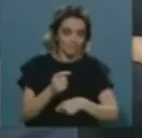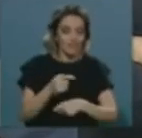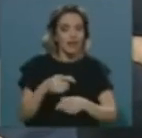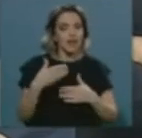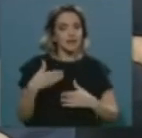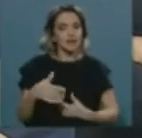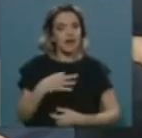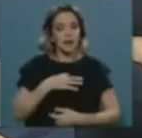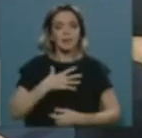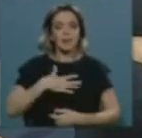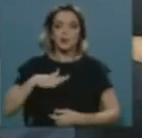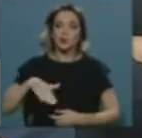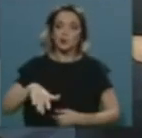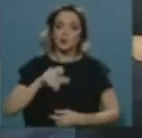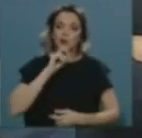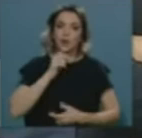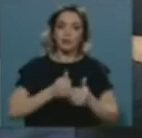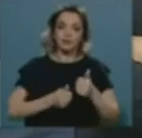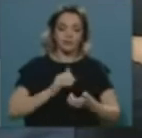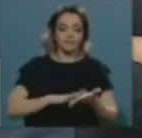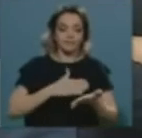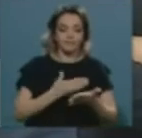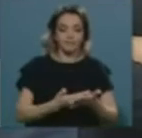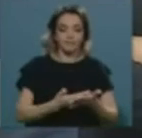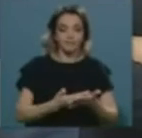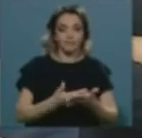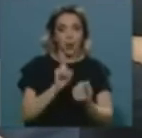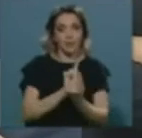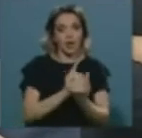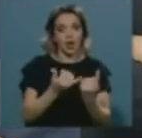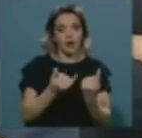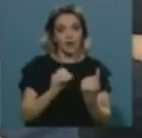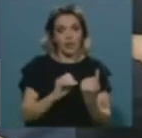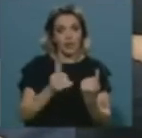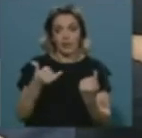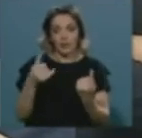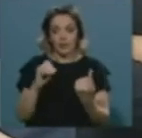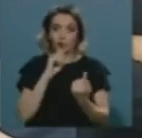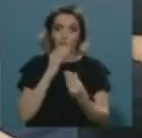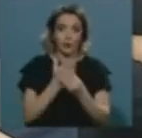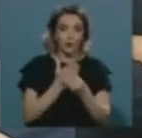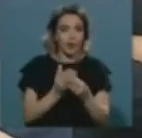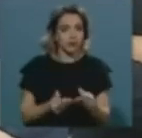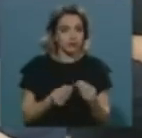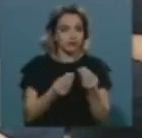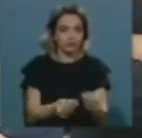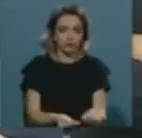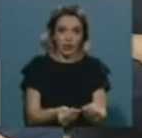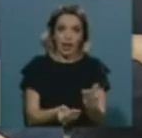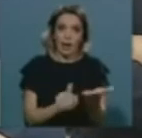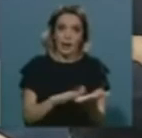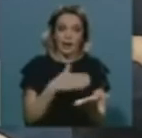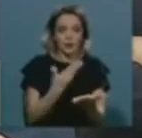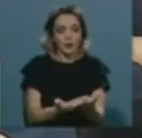empresas do Porto Santo poderão se candidatar através do Balcão 2020. Um processo simples de submissão das candidaturas e que nós